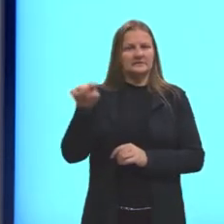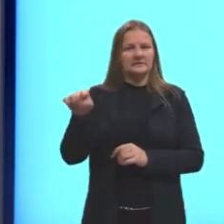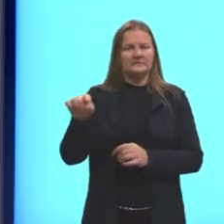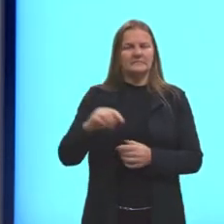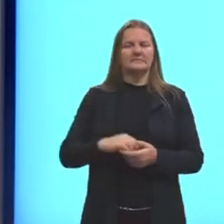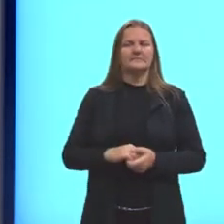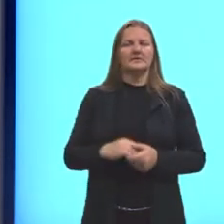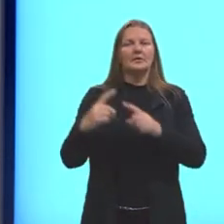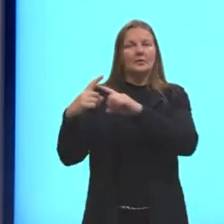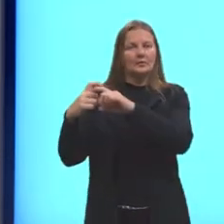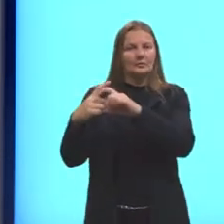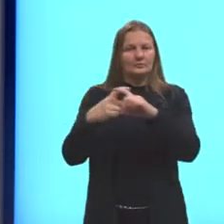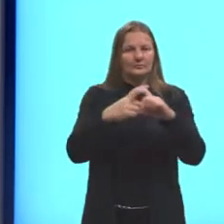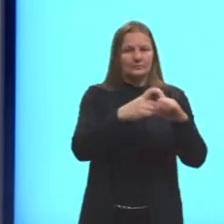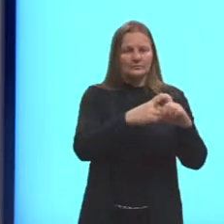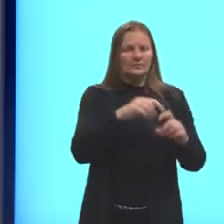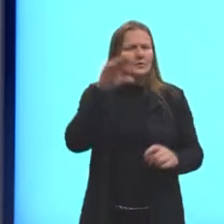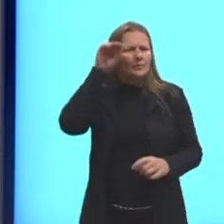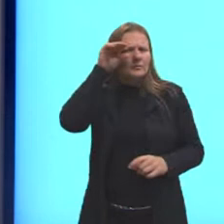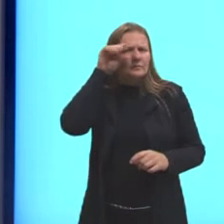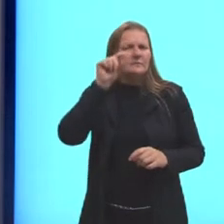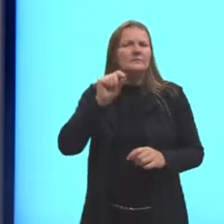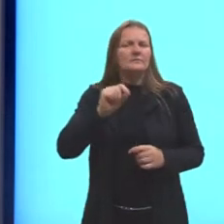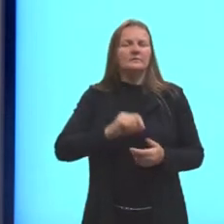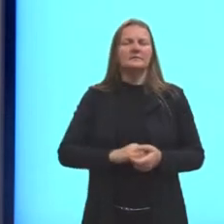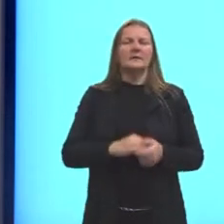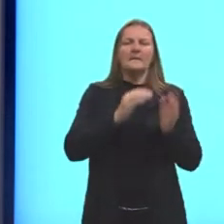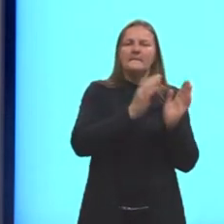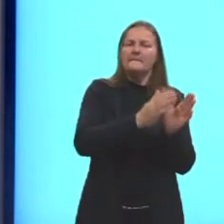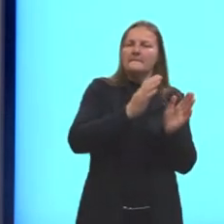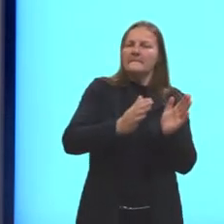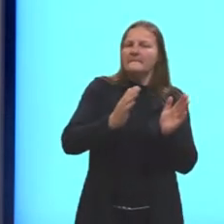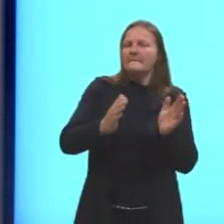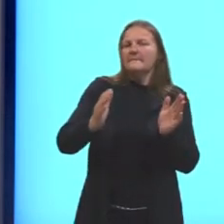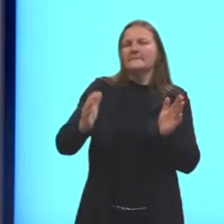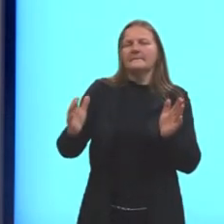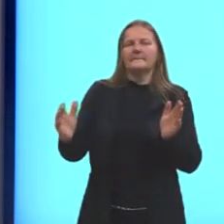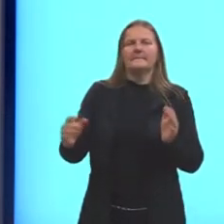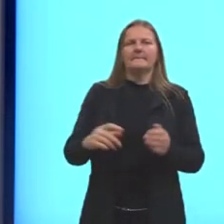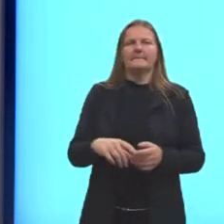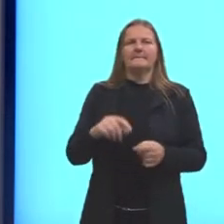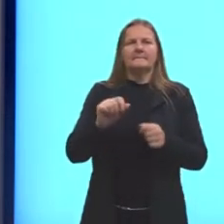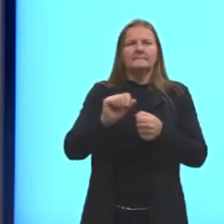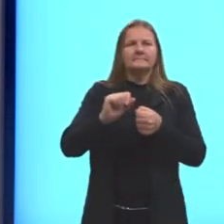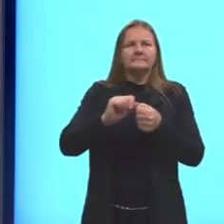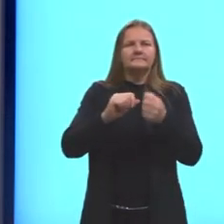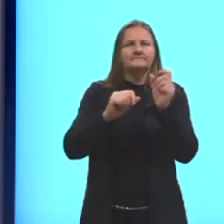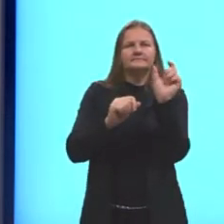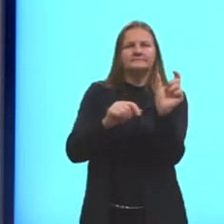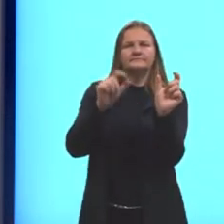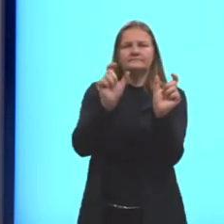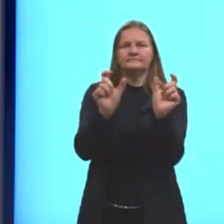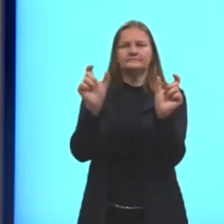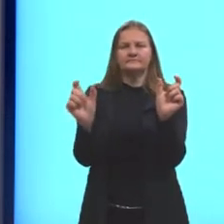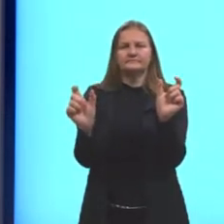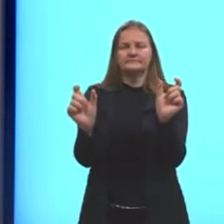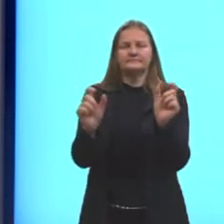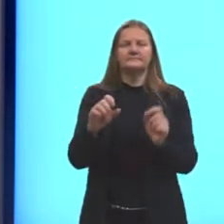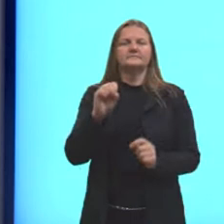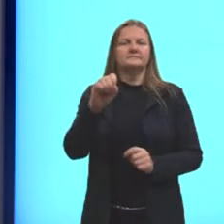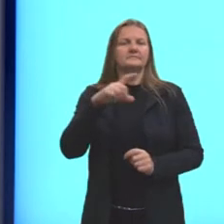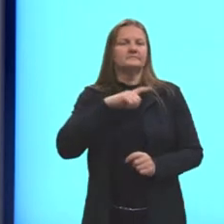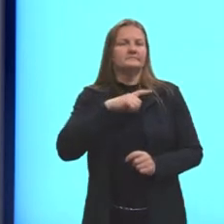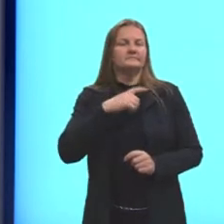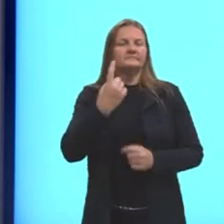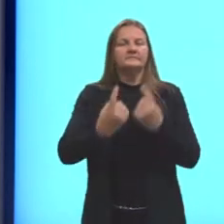O que que nós vamos observar seguindo o nosso passo a passo nós vamos ver em todos os termos se